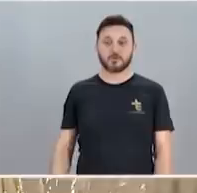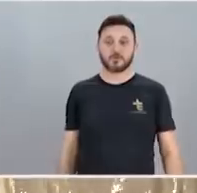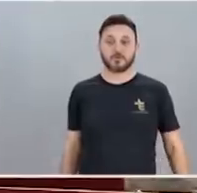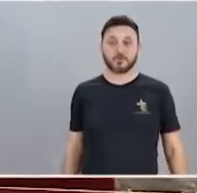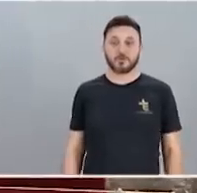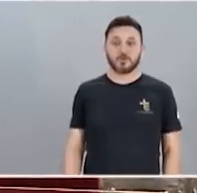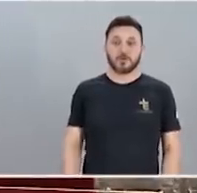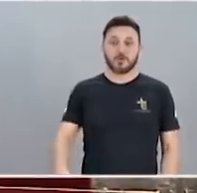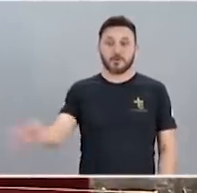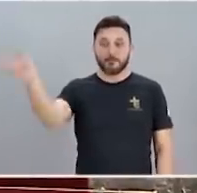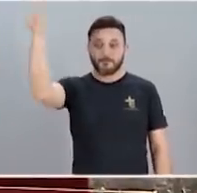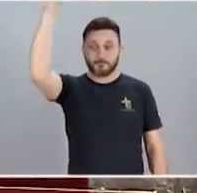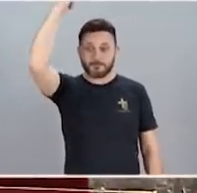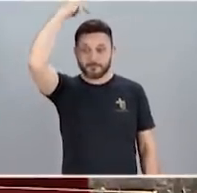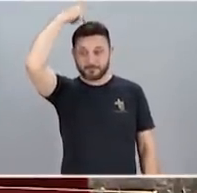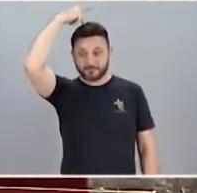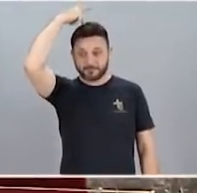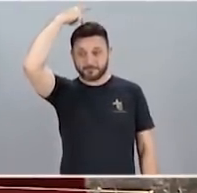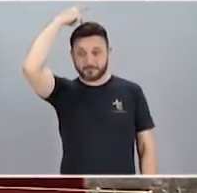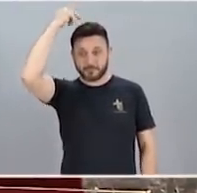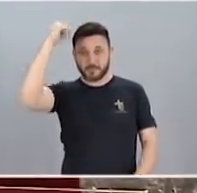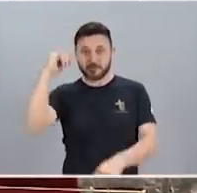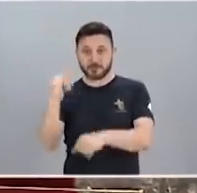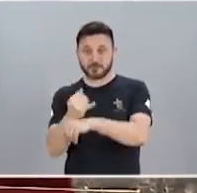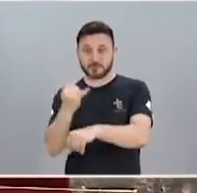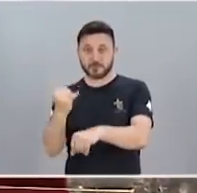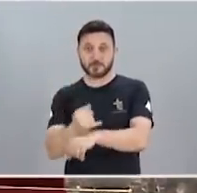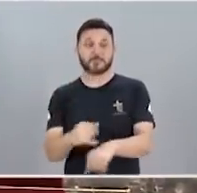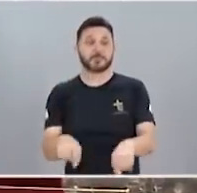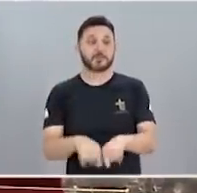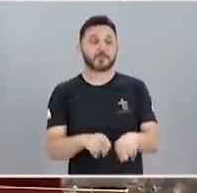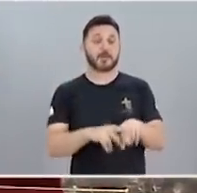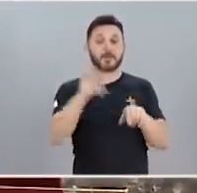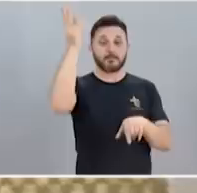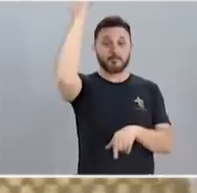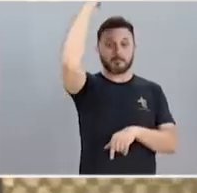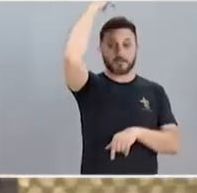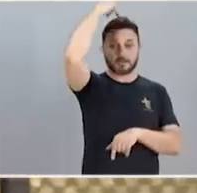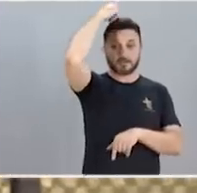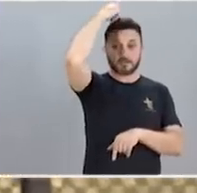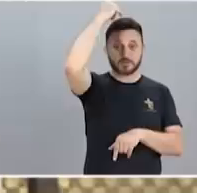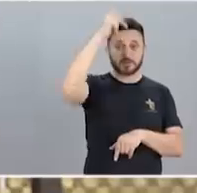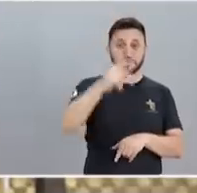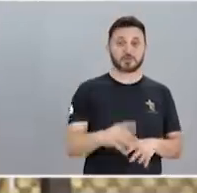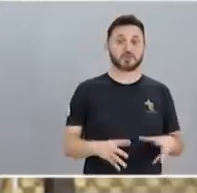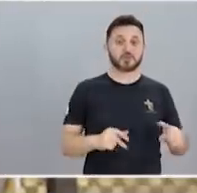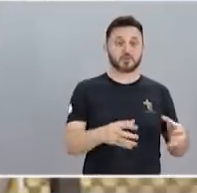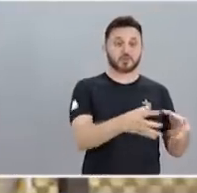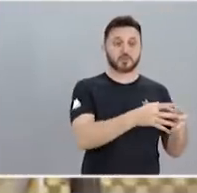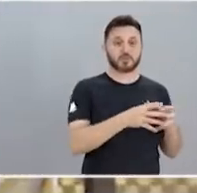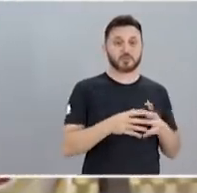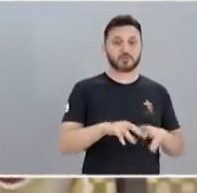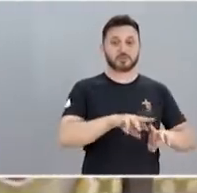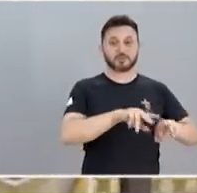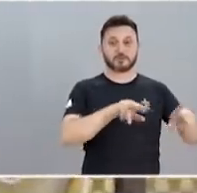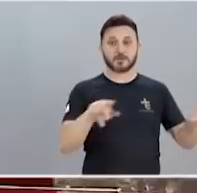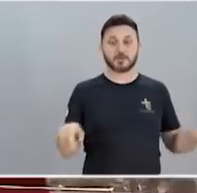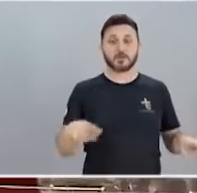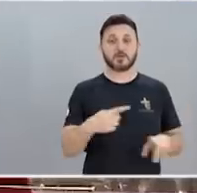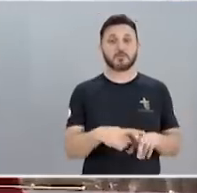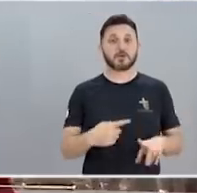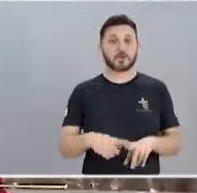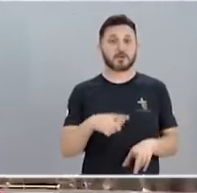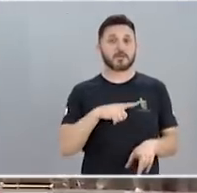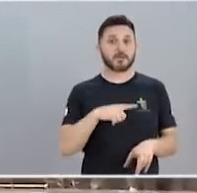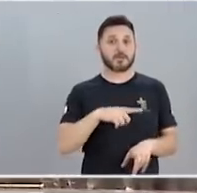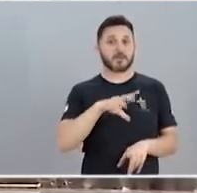Ao Pentecostes em Jerusalém, ao Pentecostes dos gentios, porque existe